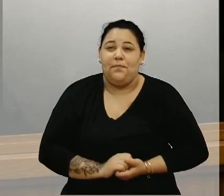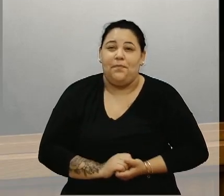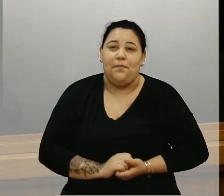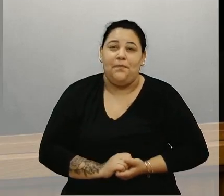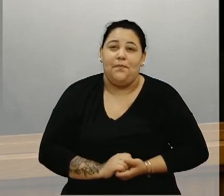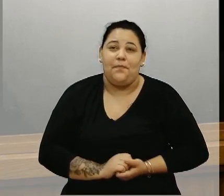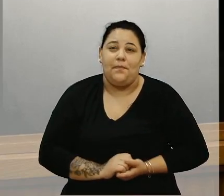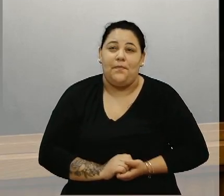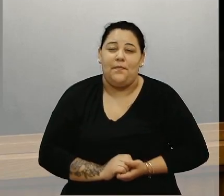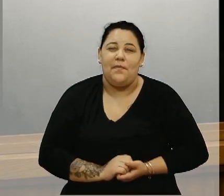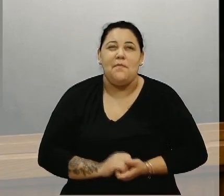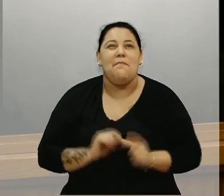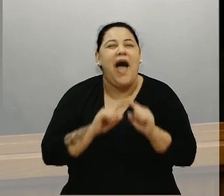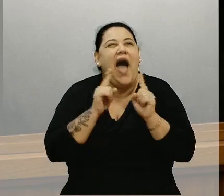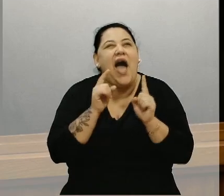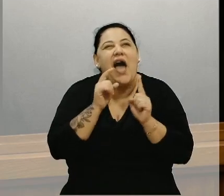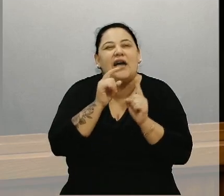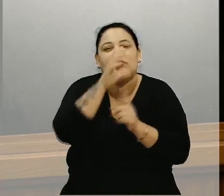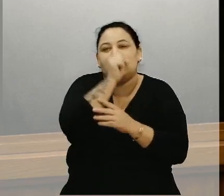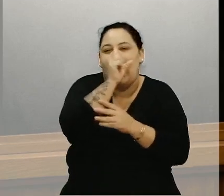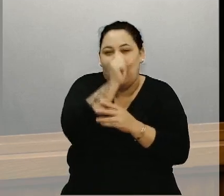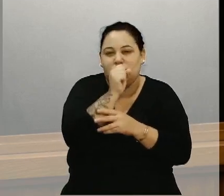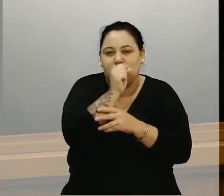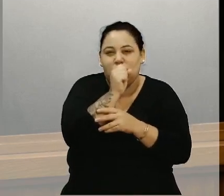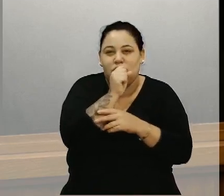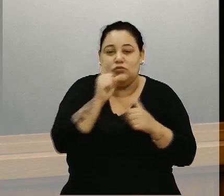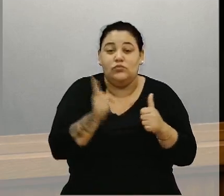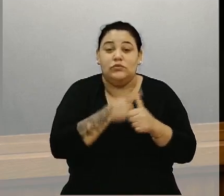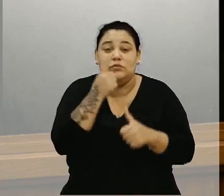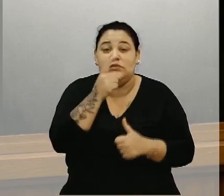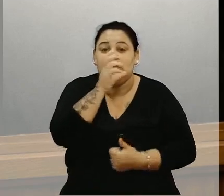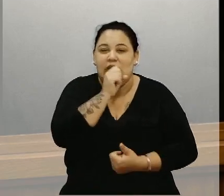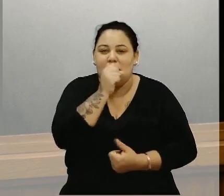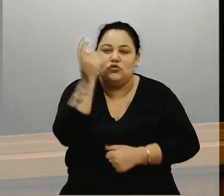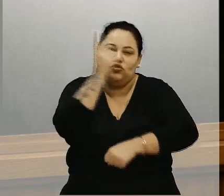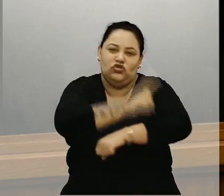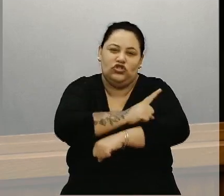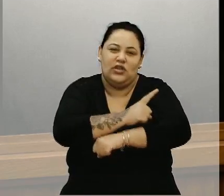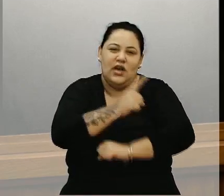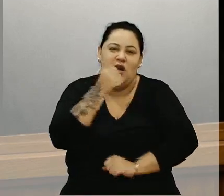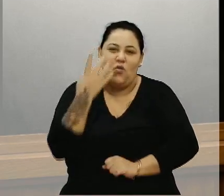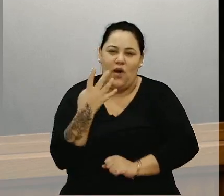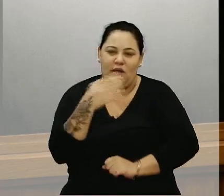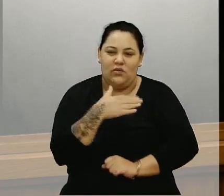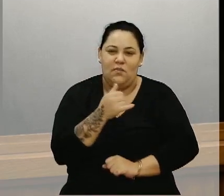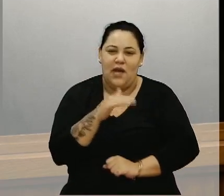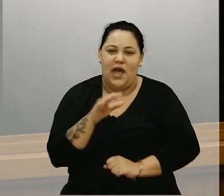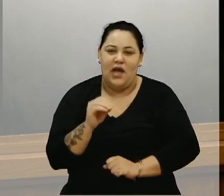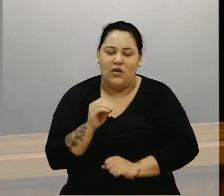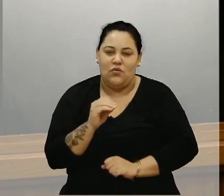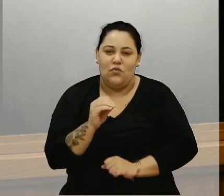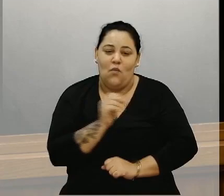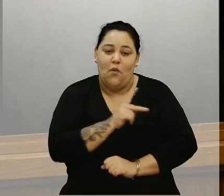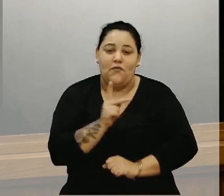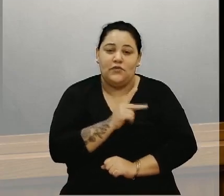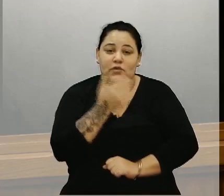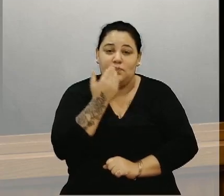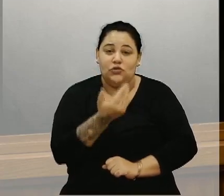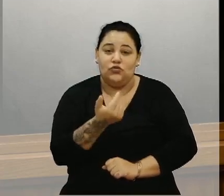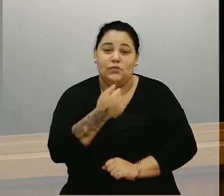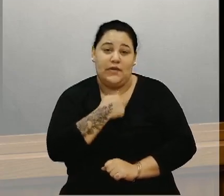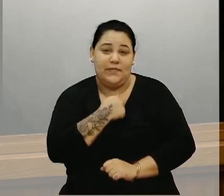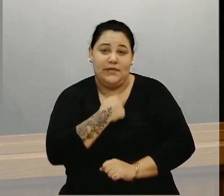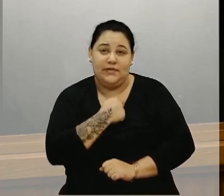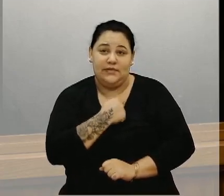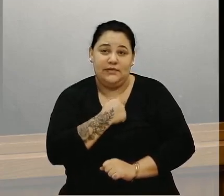ainda no sábado, no primeiro sábado, acho que foi dia 4 de maio, uma professora me pediu para